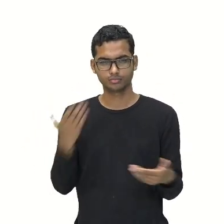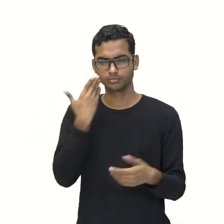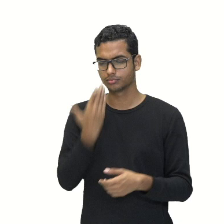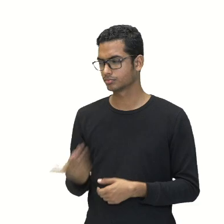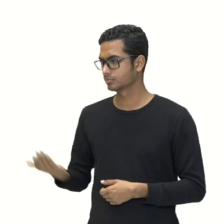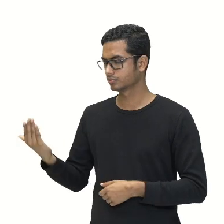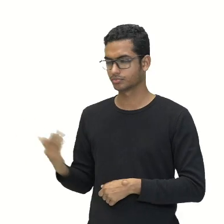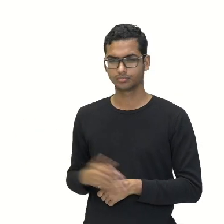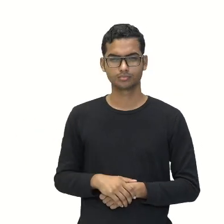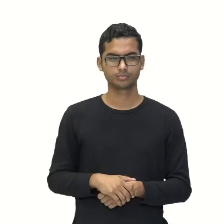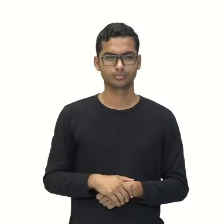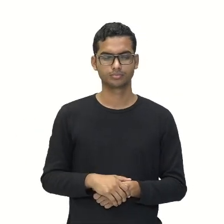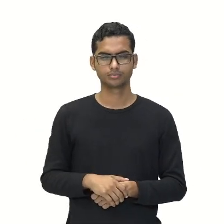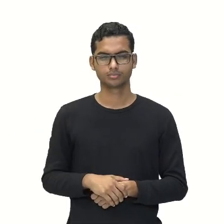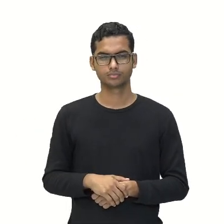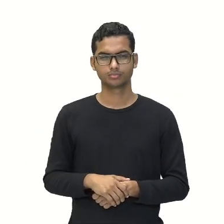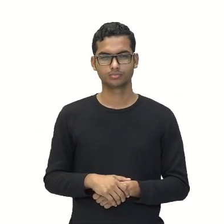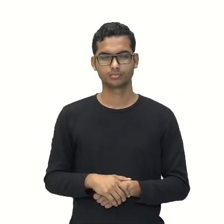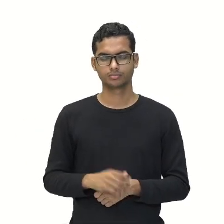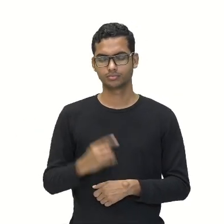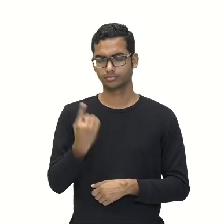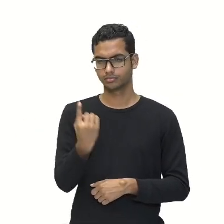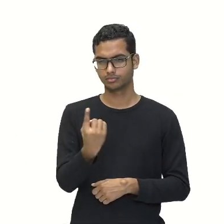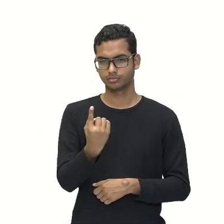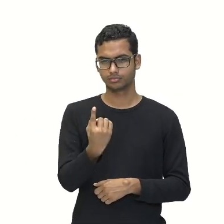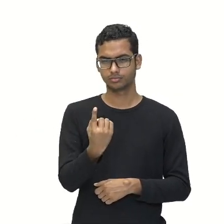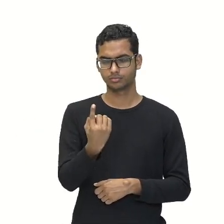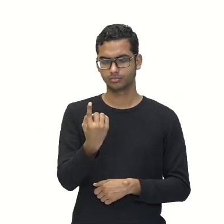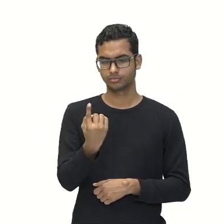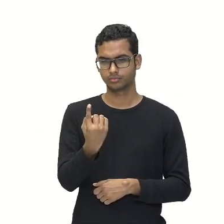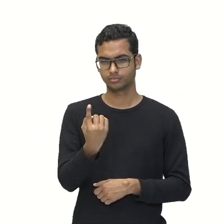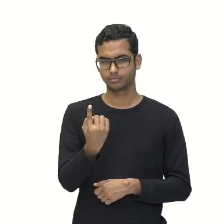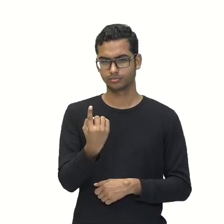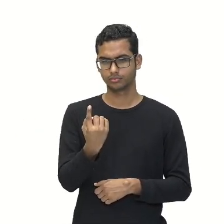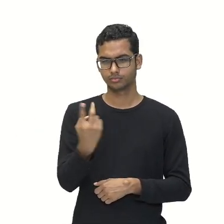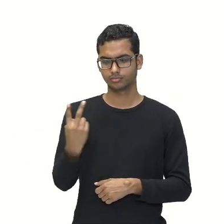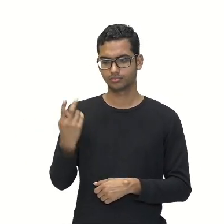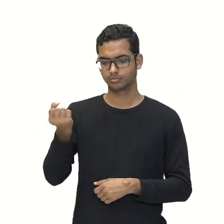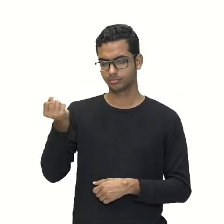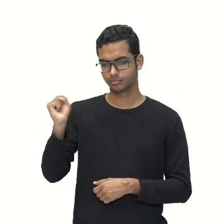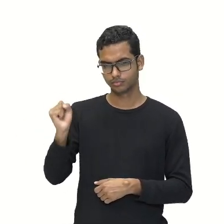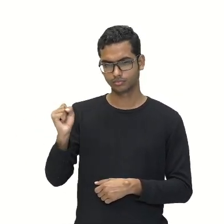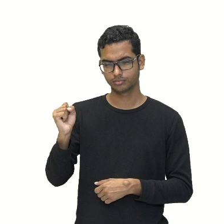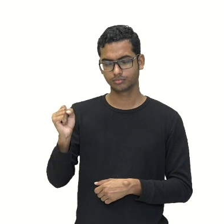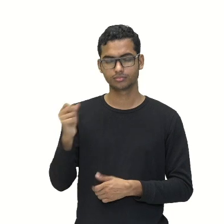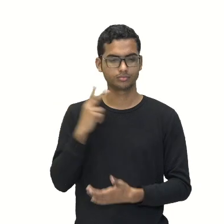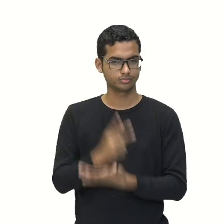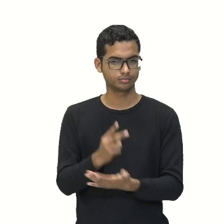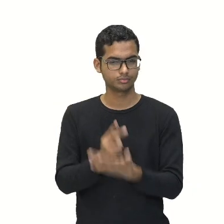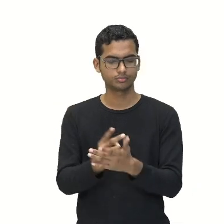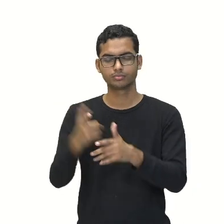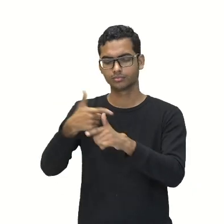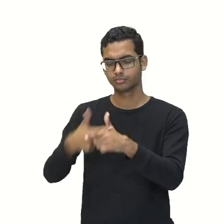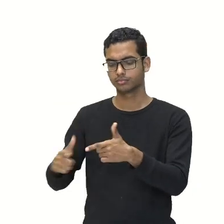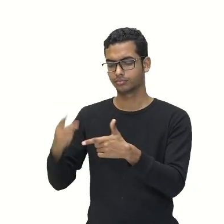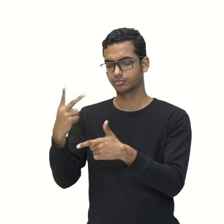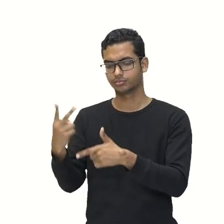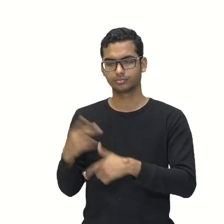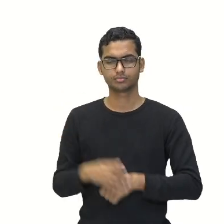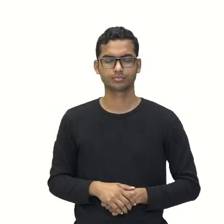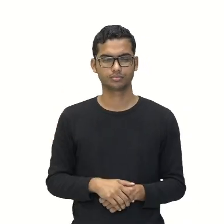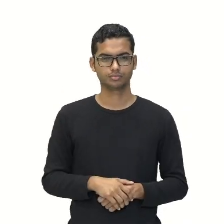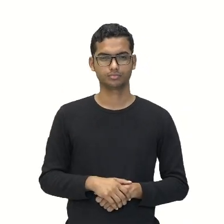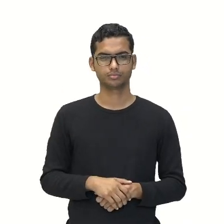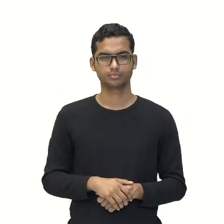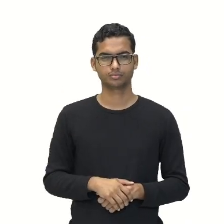256 dividido por 2, 128. 128 é par, né? Então, você continua dividindo por 2.